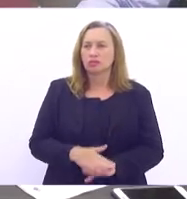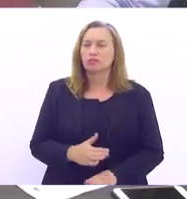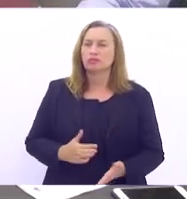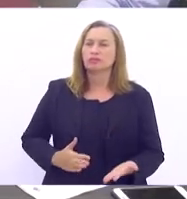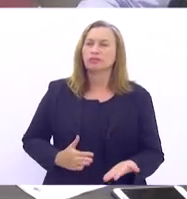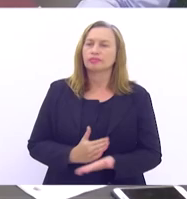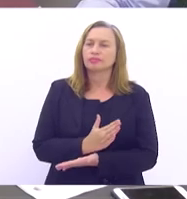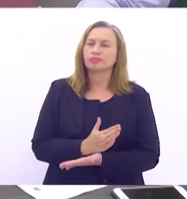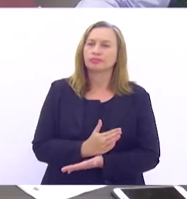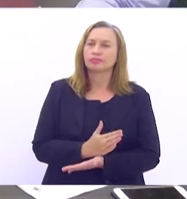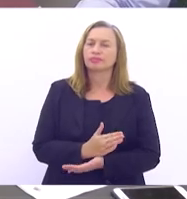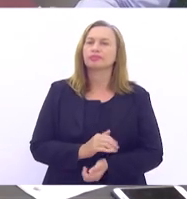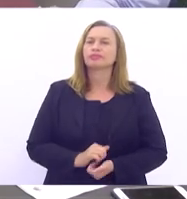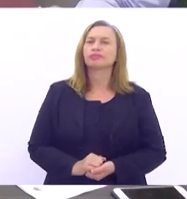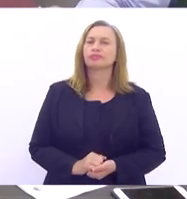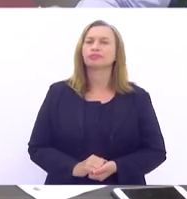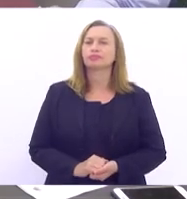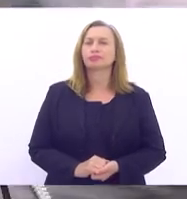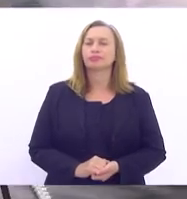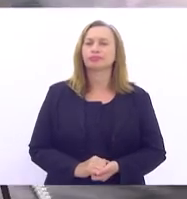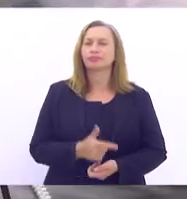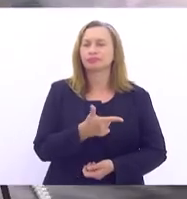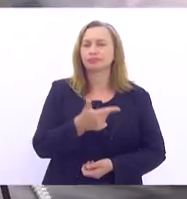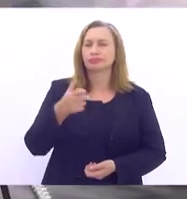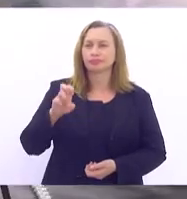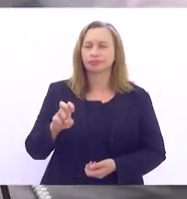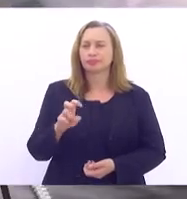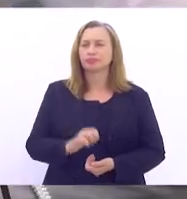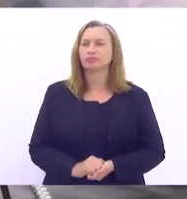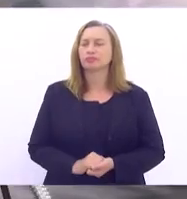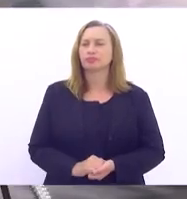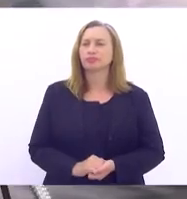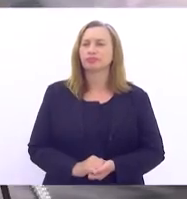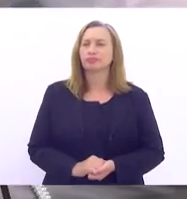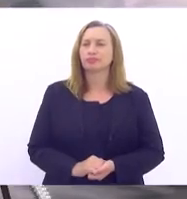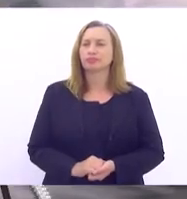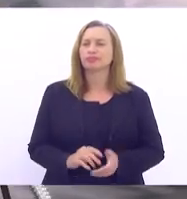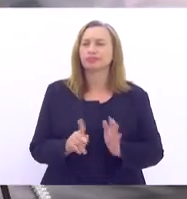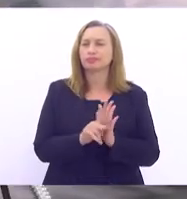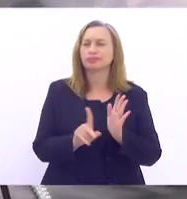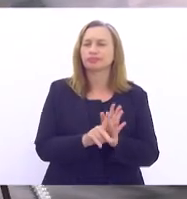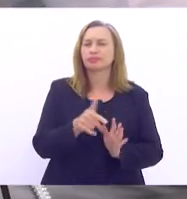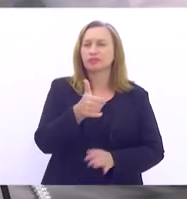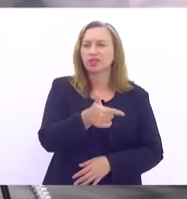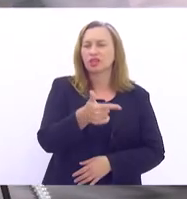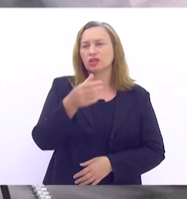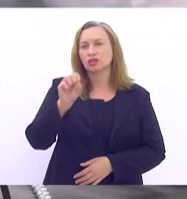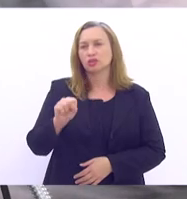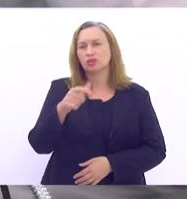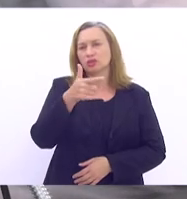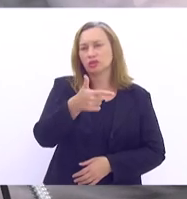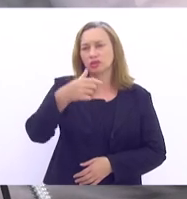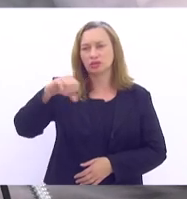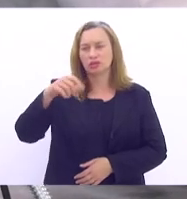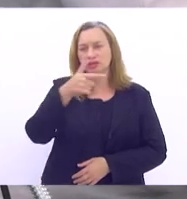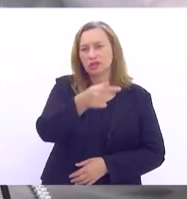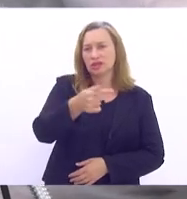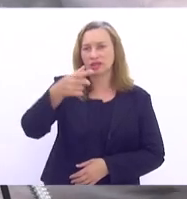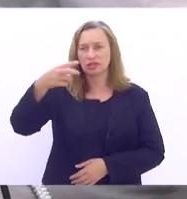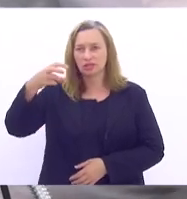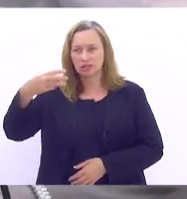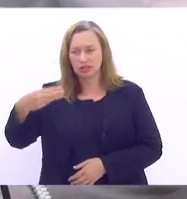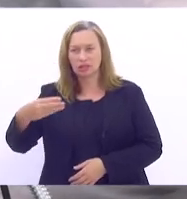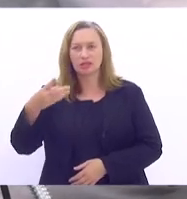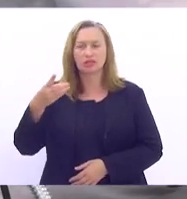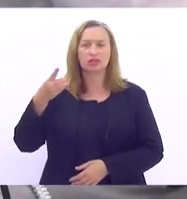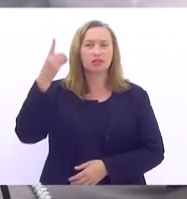estão. Aprovado. 25 da pauta. Projeto de lei 1879 de 23, de autoria do deputado Yuri,